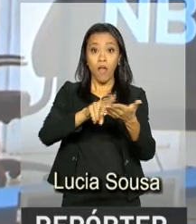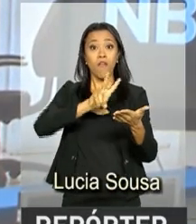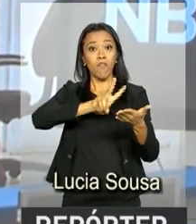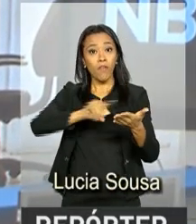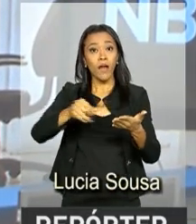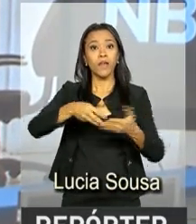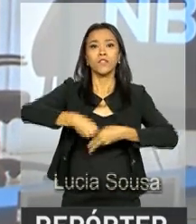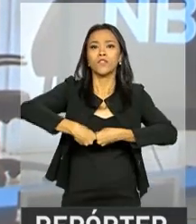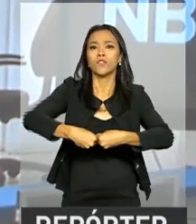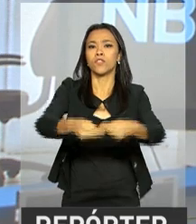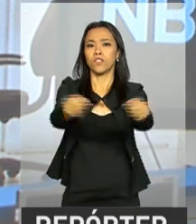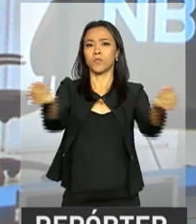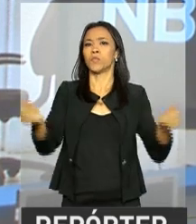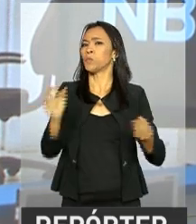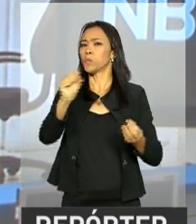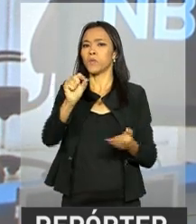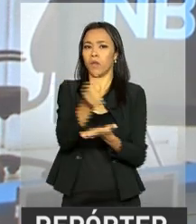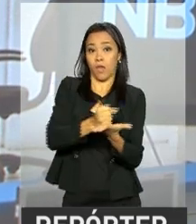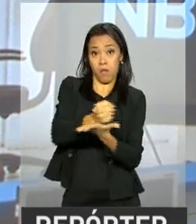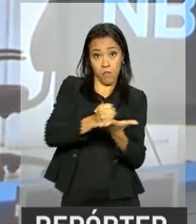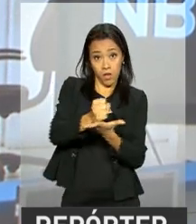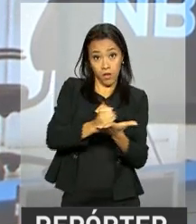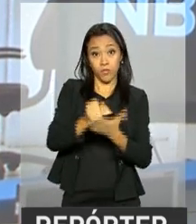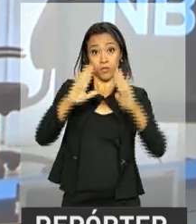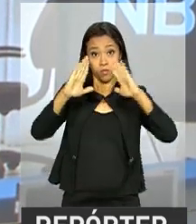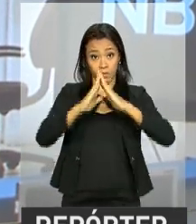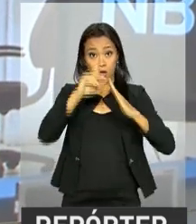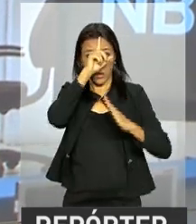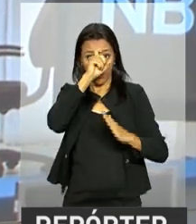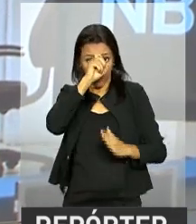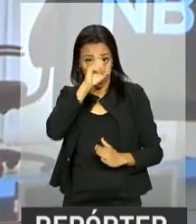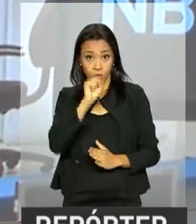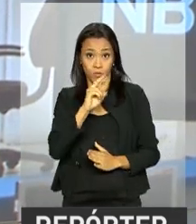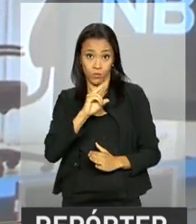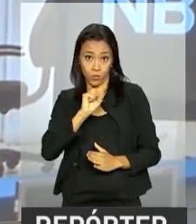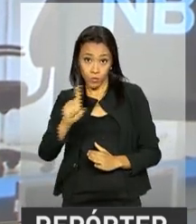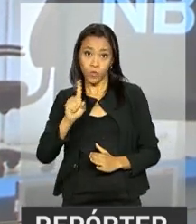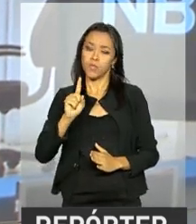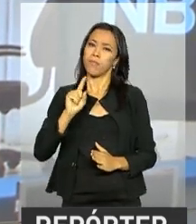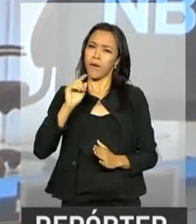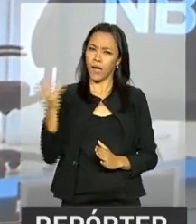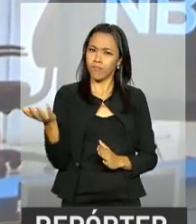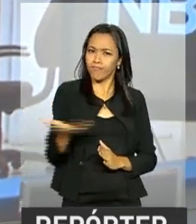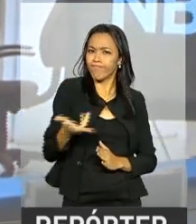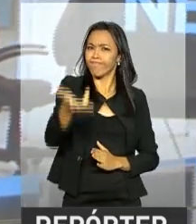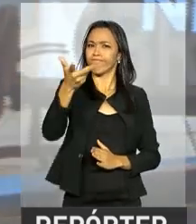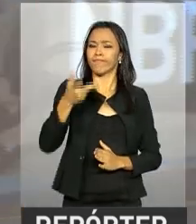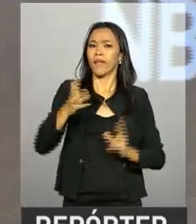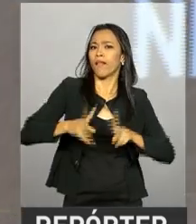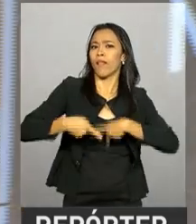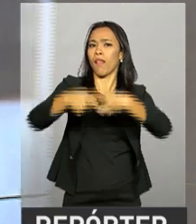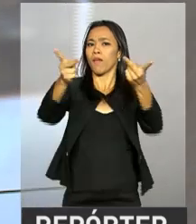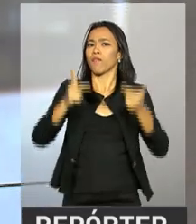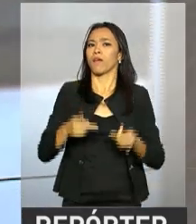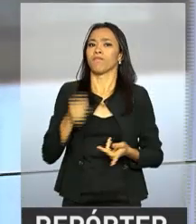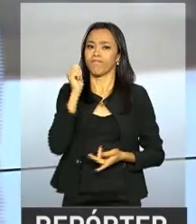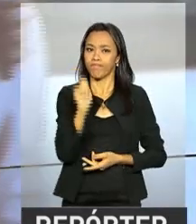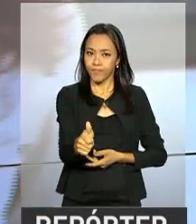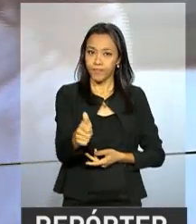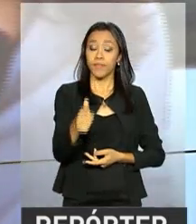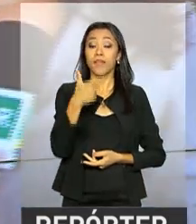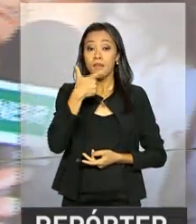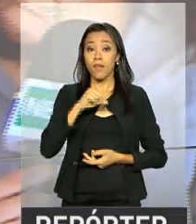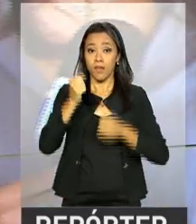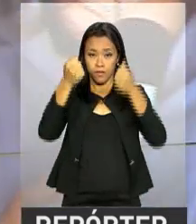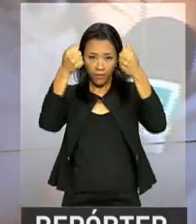para o sistema único de saúde a expectativa é agilizar o transporte e assegurar a entrega quem tem mais informações pra gente é a